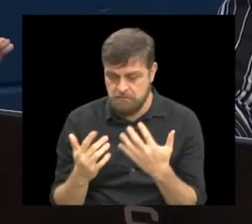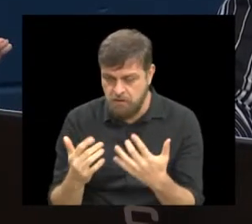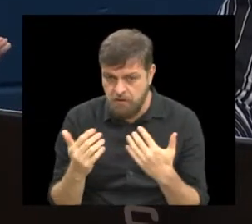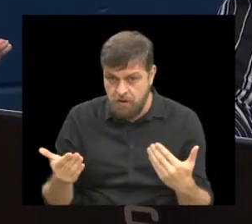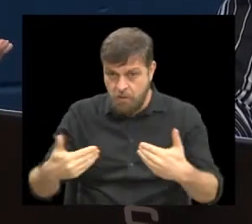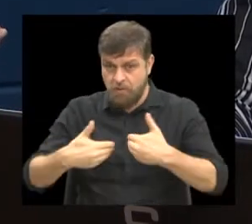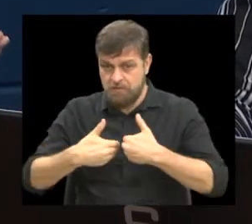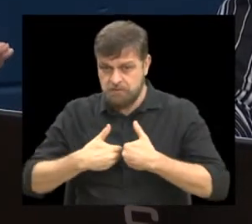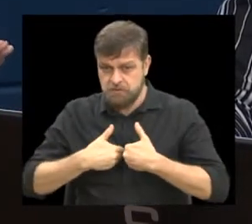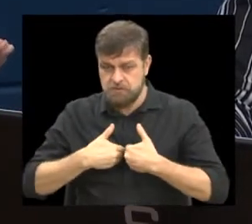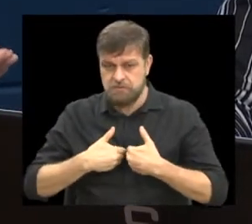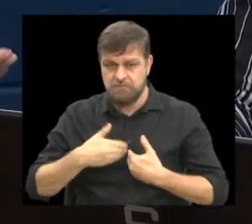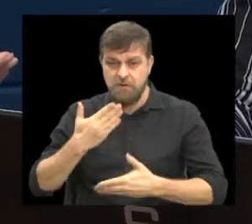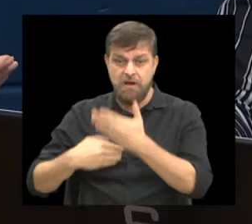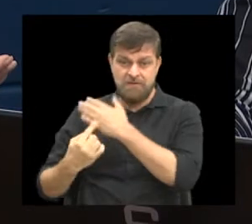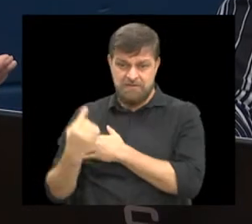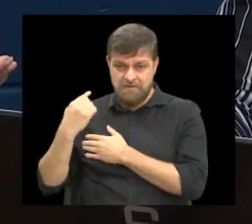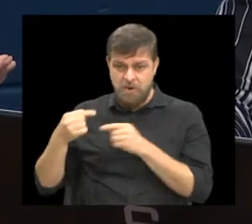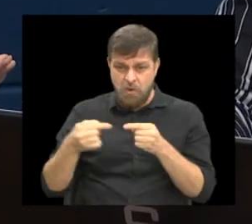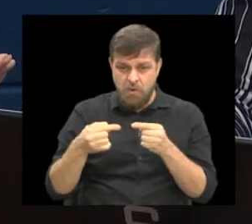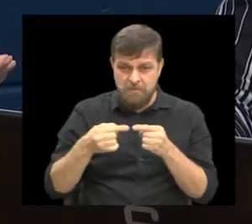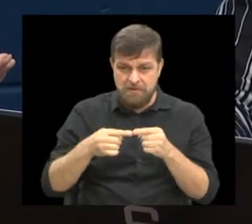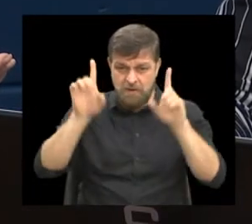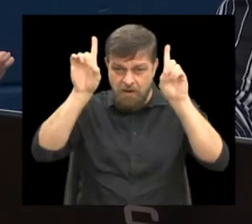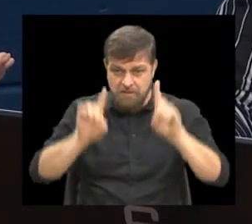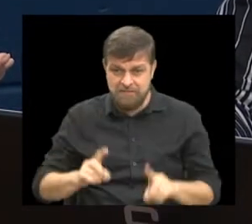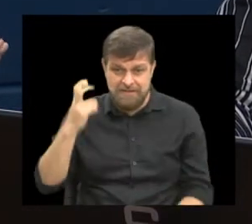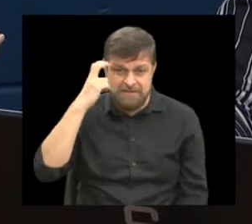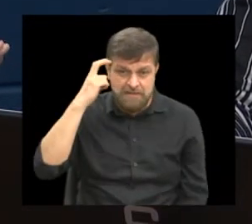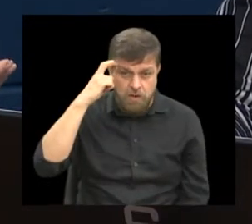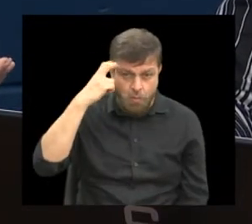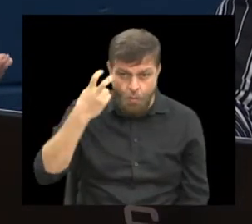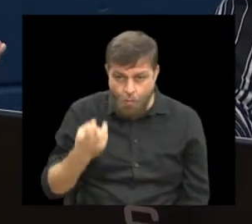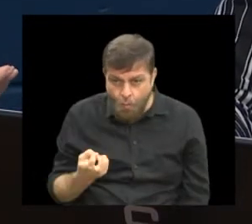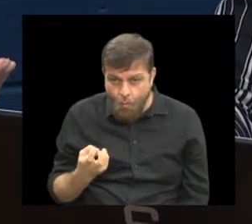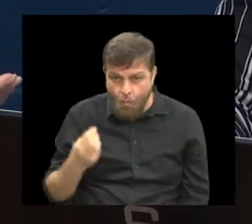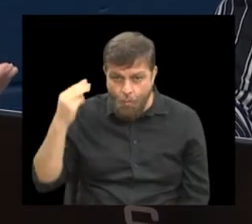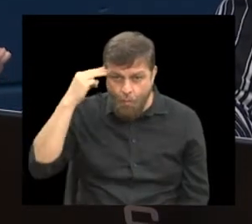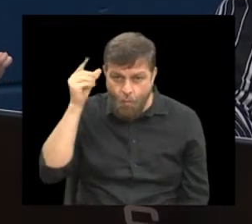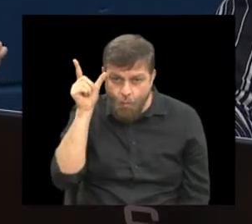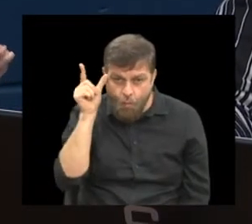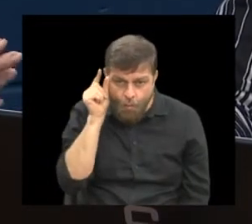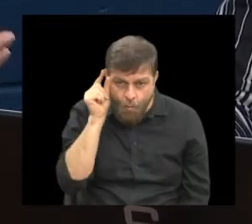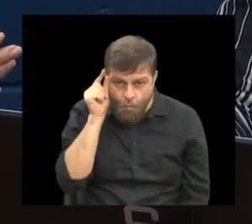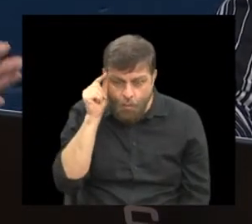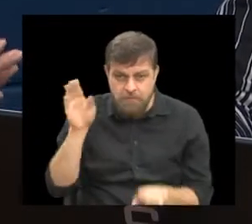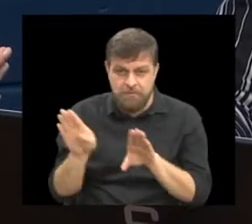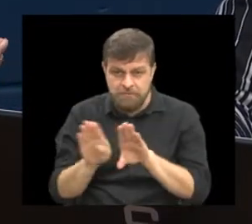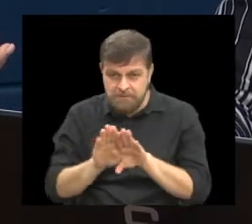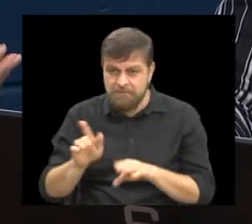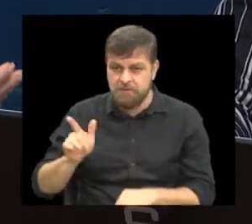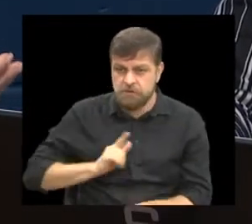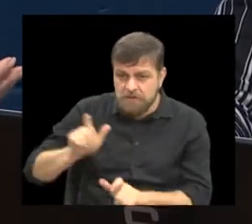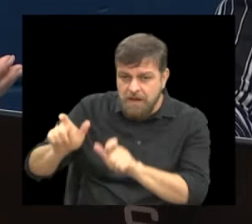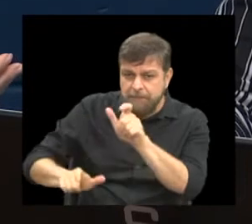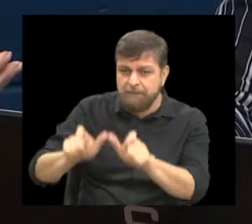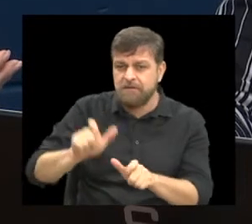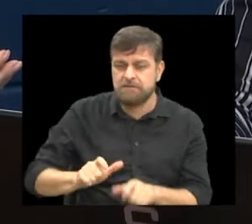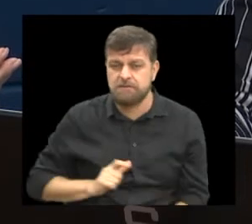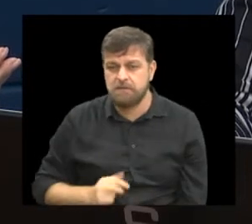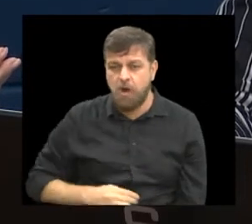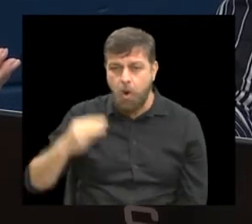estava dentro da nomenclatura da deficiência intelectual e tinha muitos que chegavam a ser chamados até